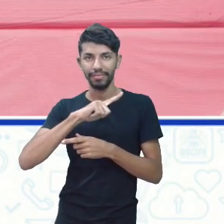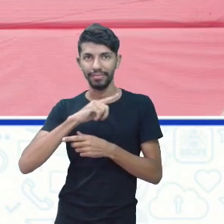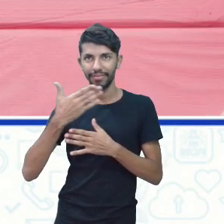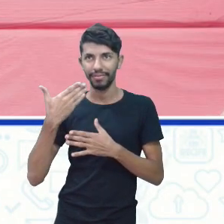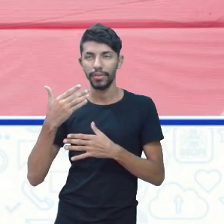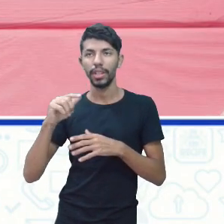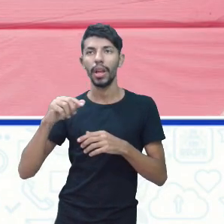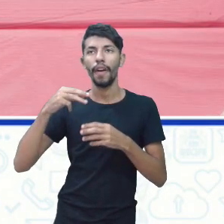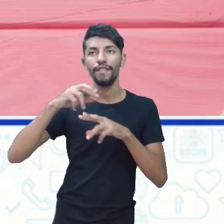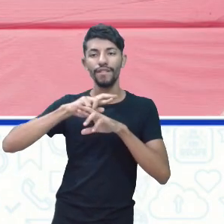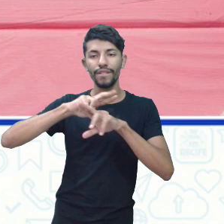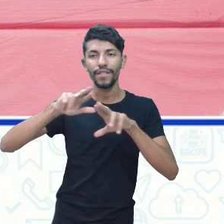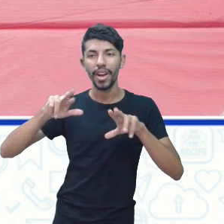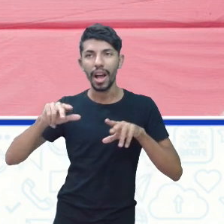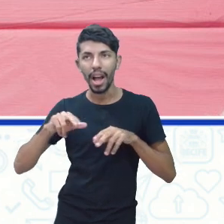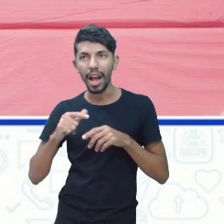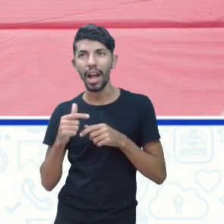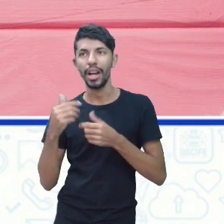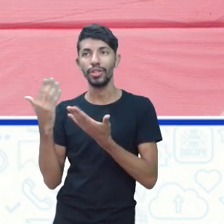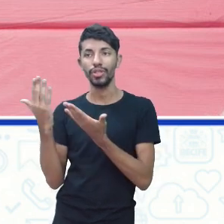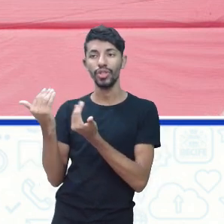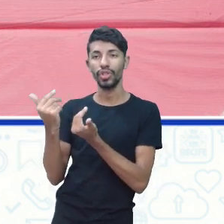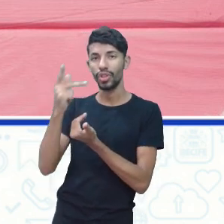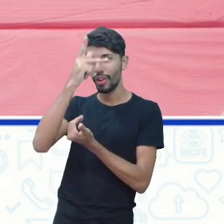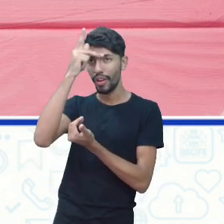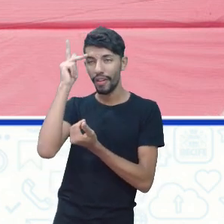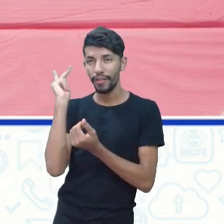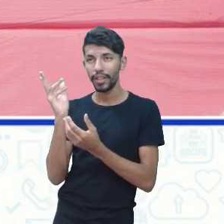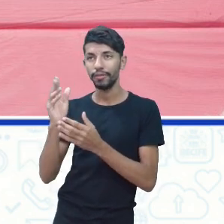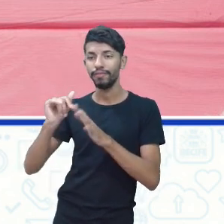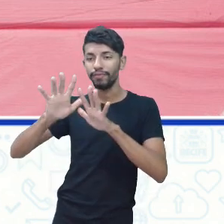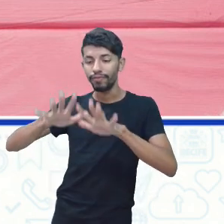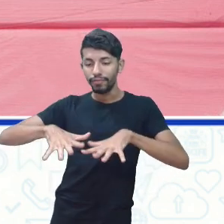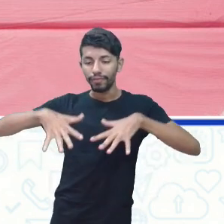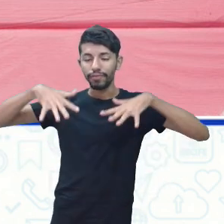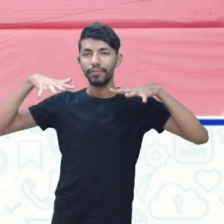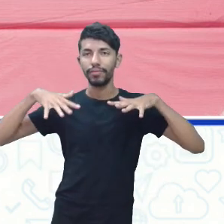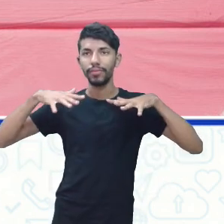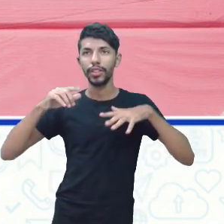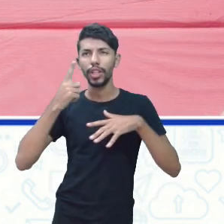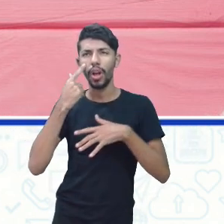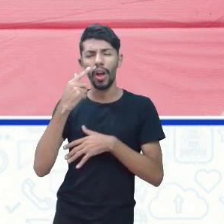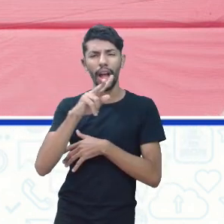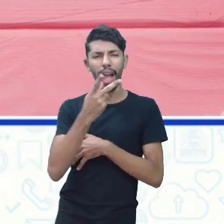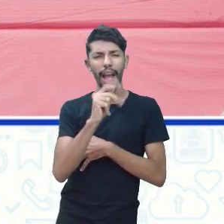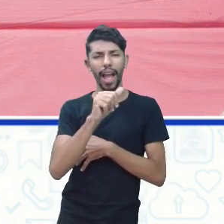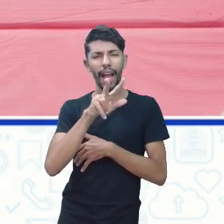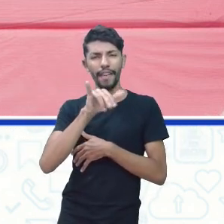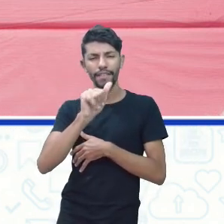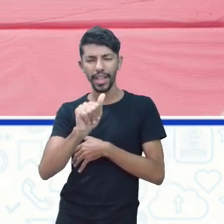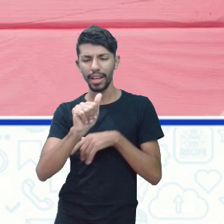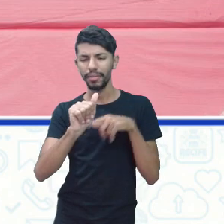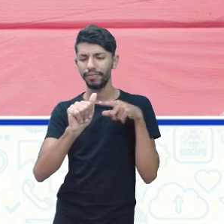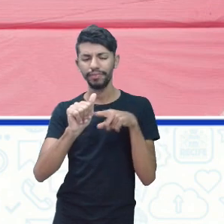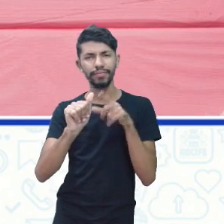no auditório, não é? Havia. Né? Nós temos aqui a terceira pessoa do